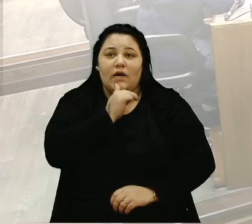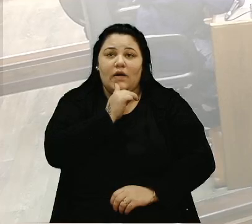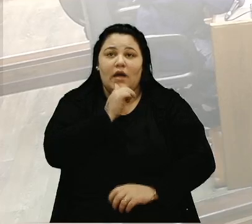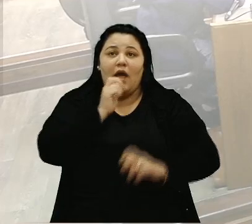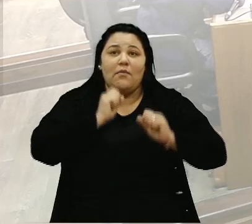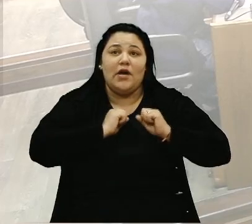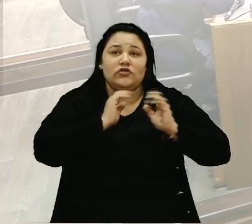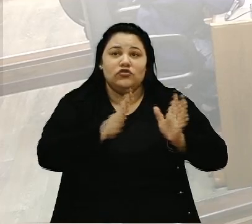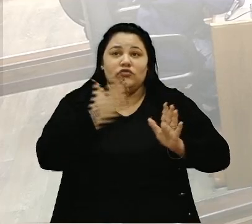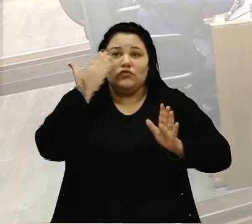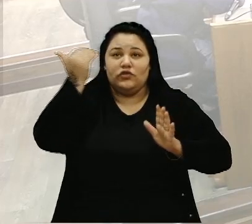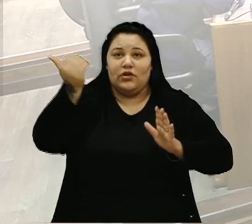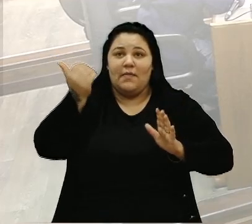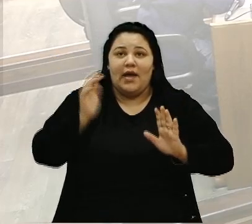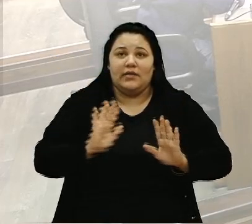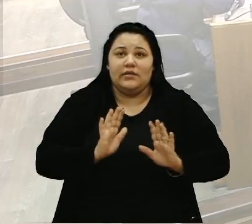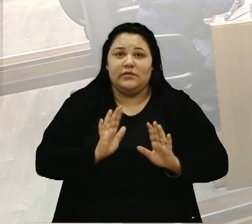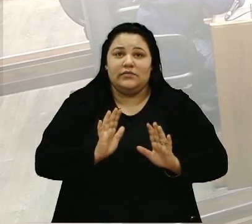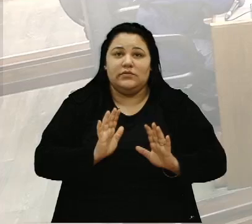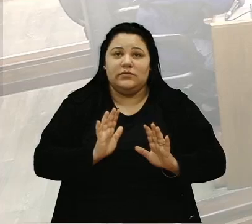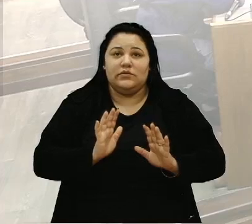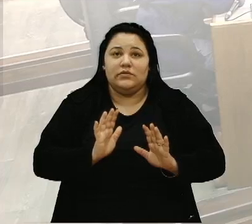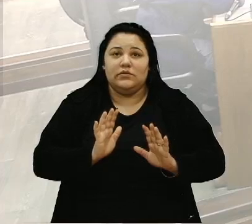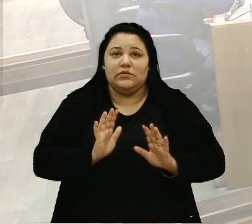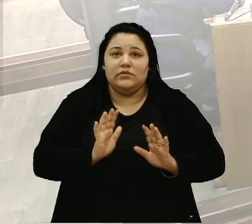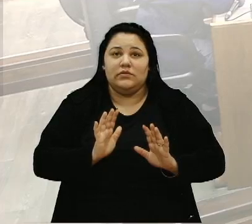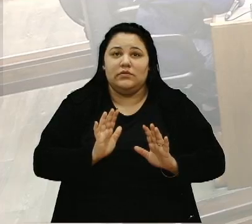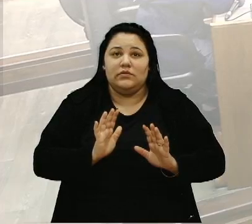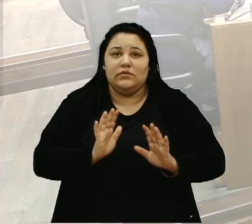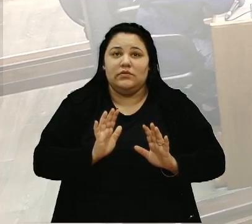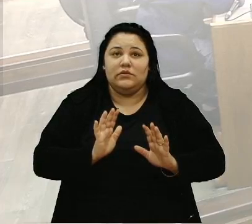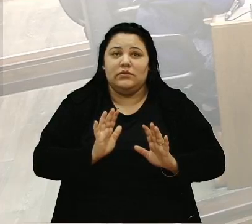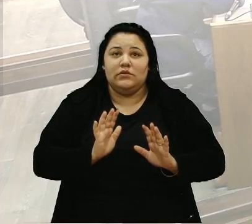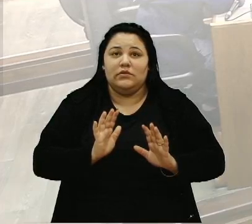Para declarar o voto. Para terminar, para...